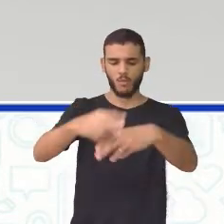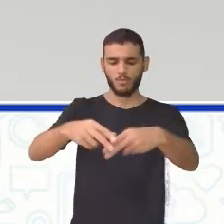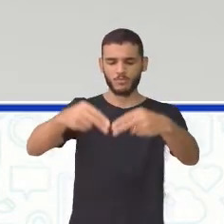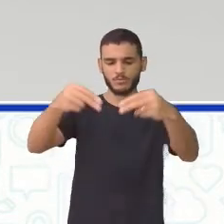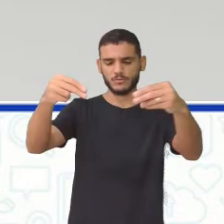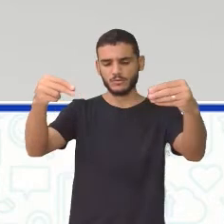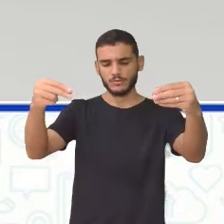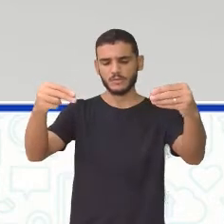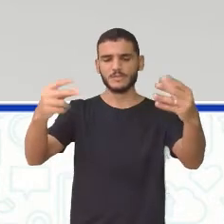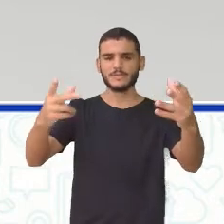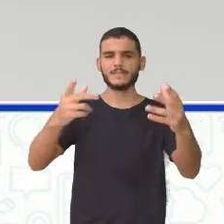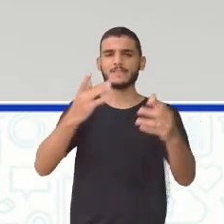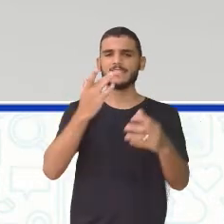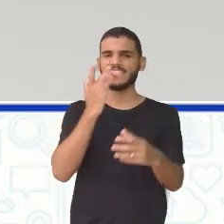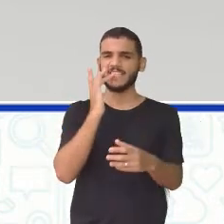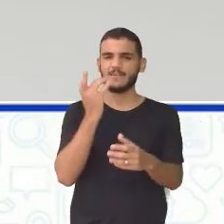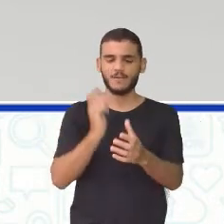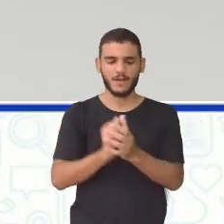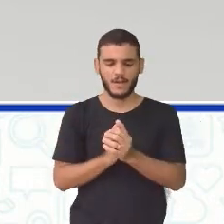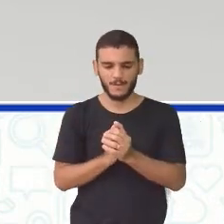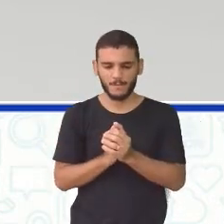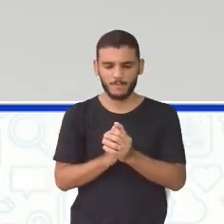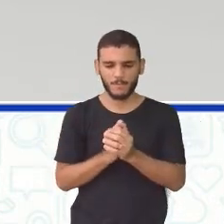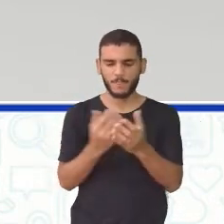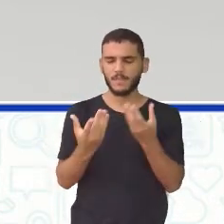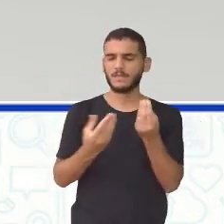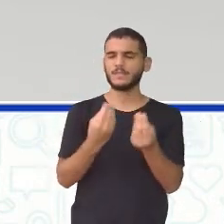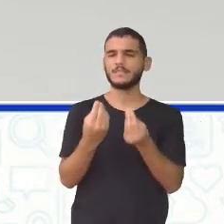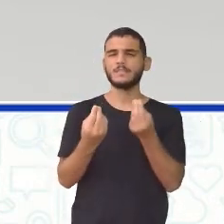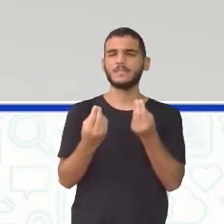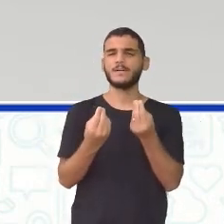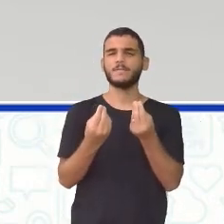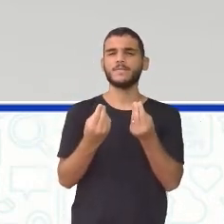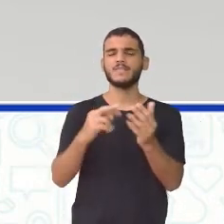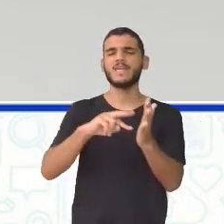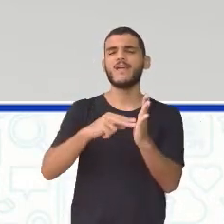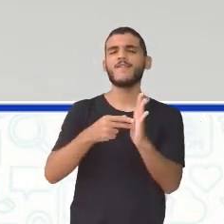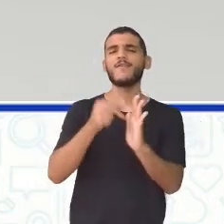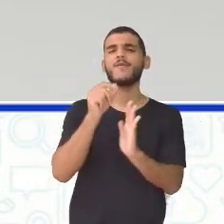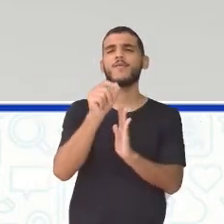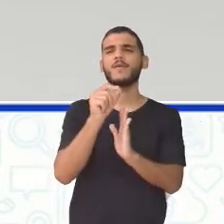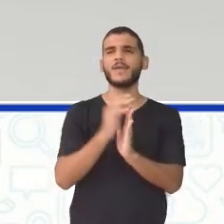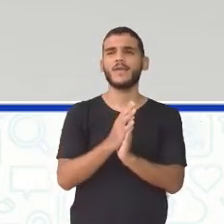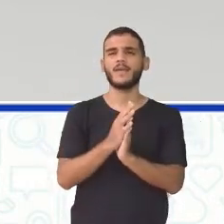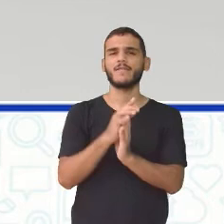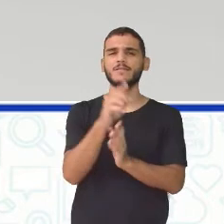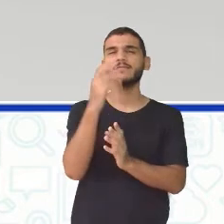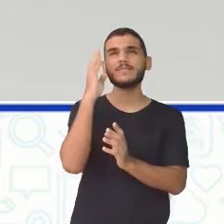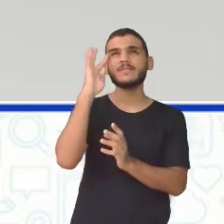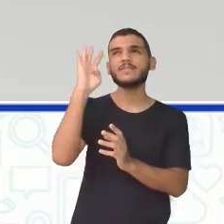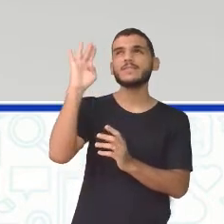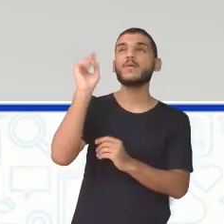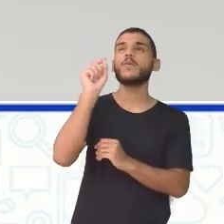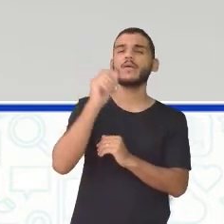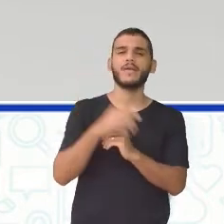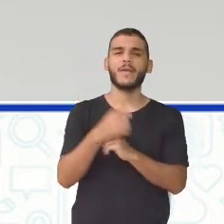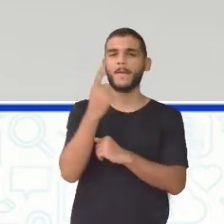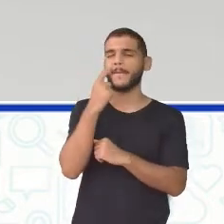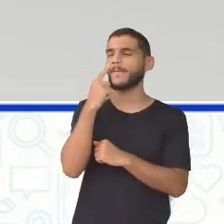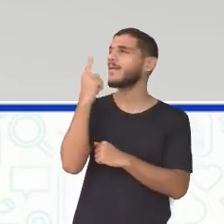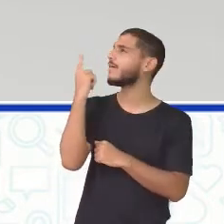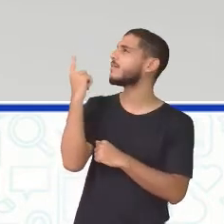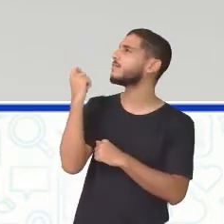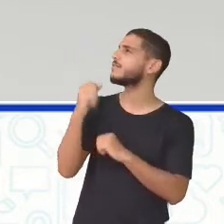que ela representa? Não é? O que é que, quando você vê essa imagem, você pensa?